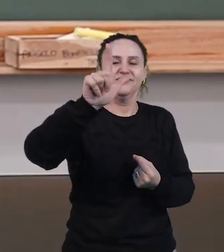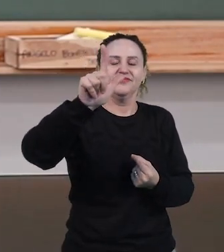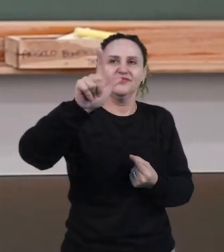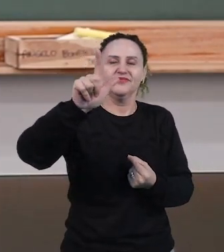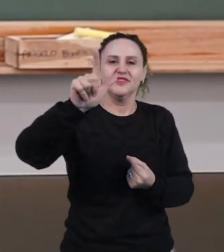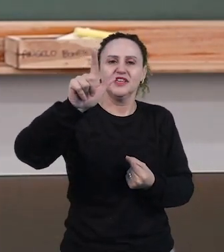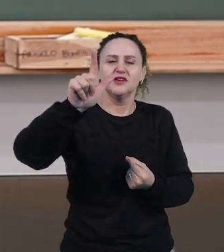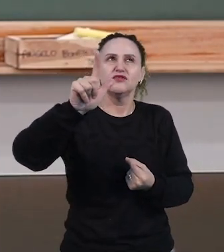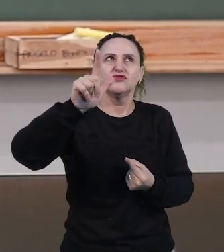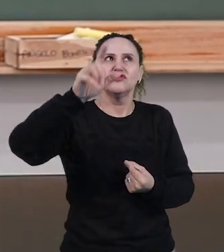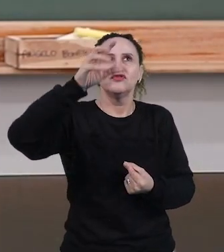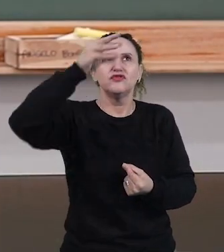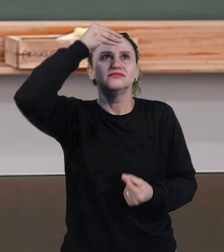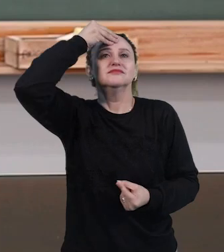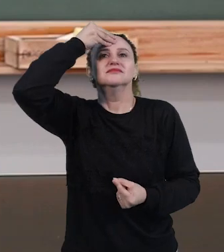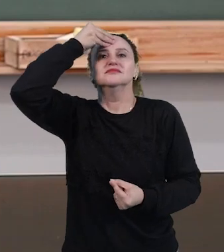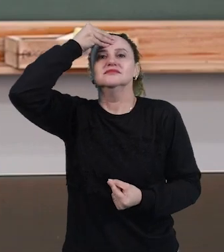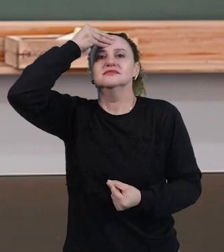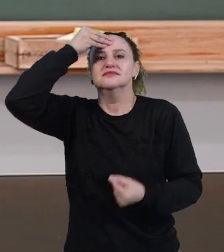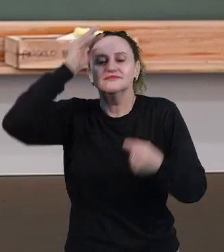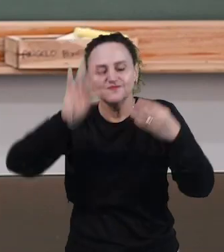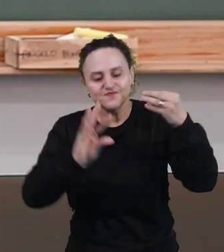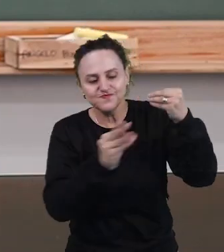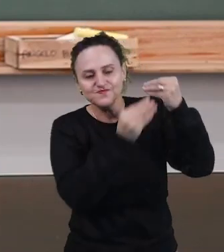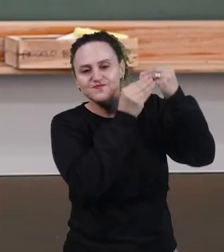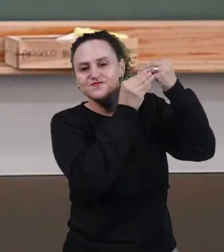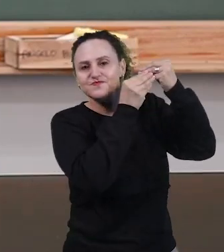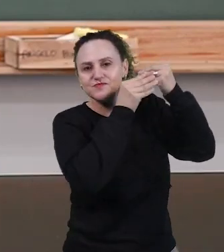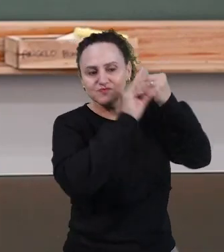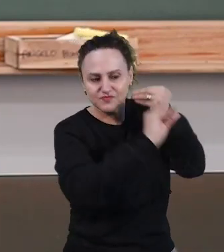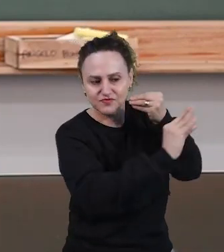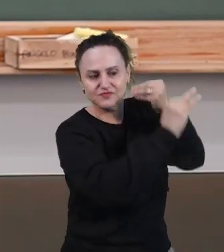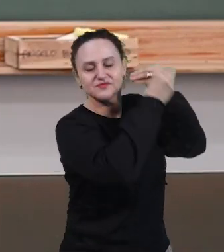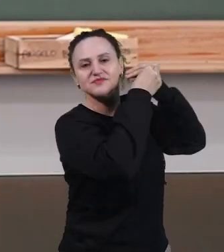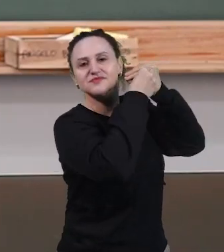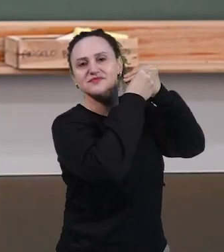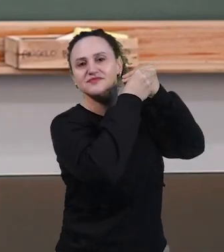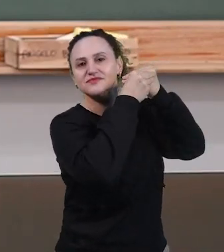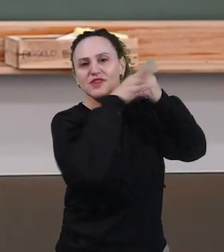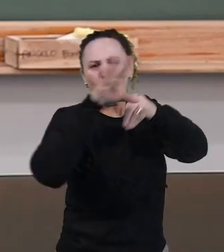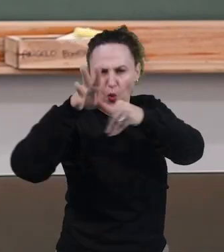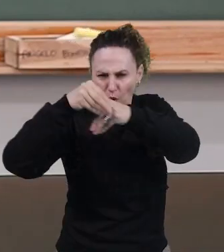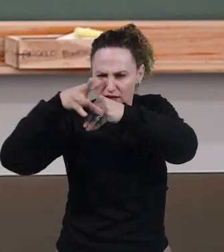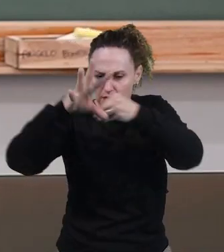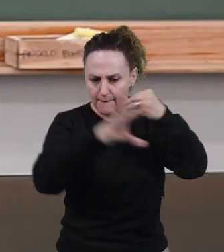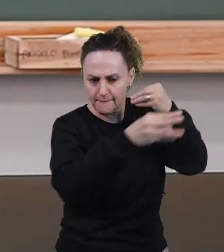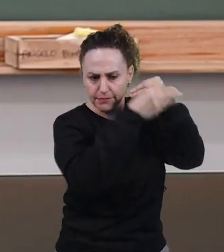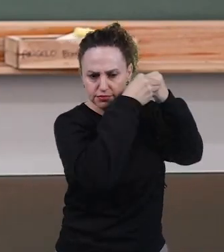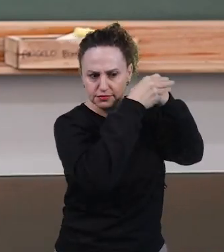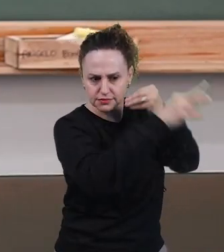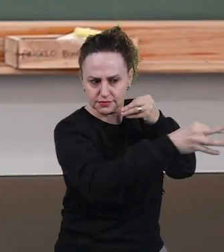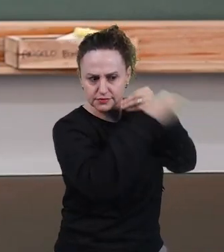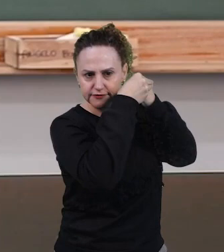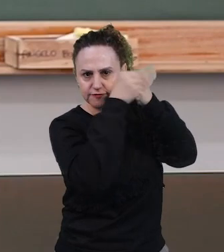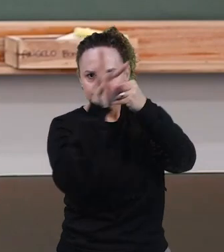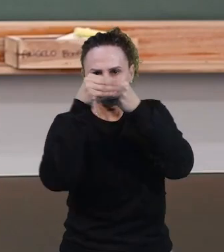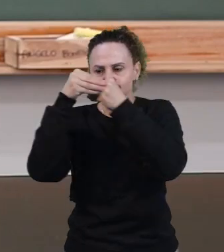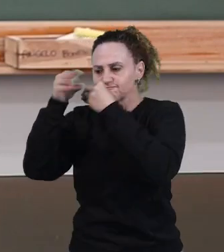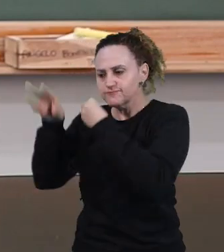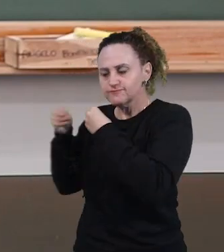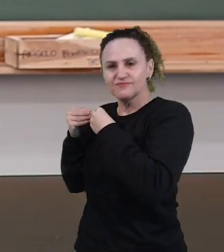nessa minha pastinha mais e mais conhecimentos, mais e mais complexos, pelo menos a ideia é essa. Por isso que a escola tem que